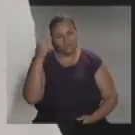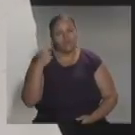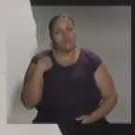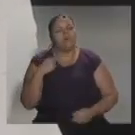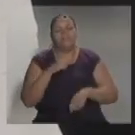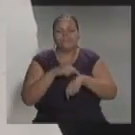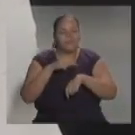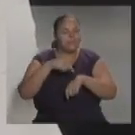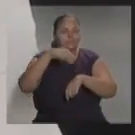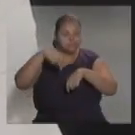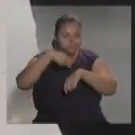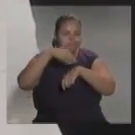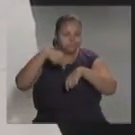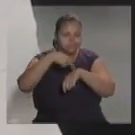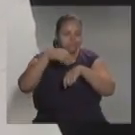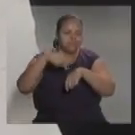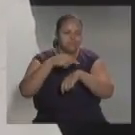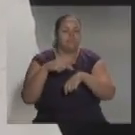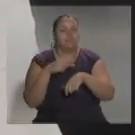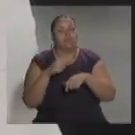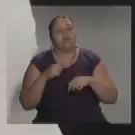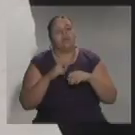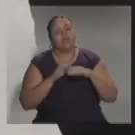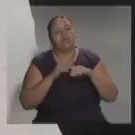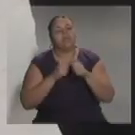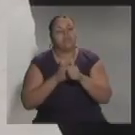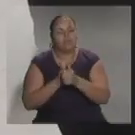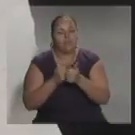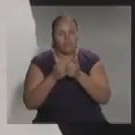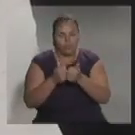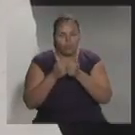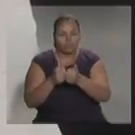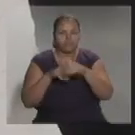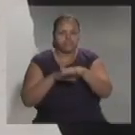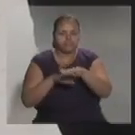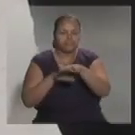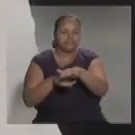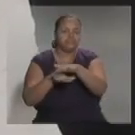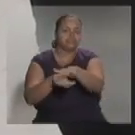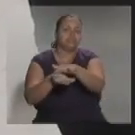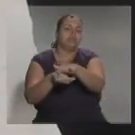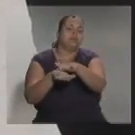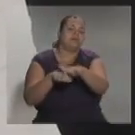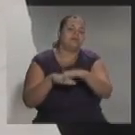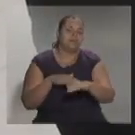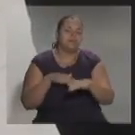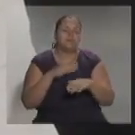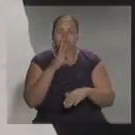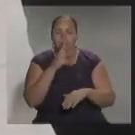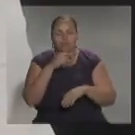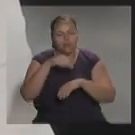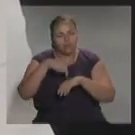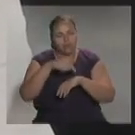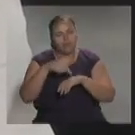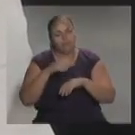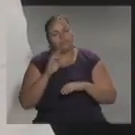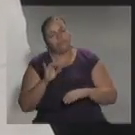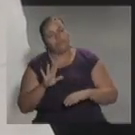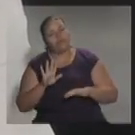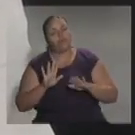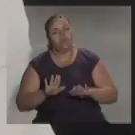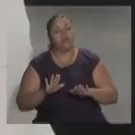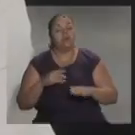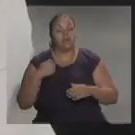pessoas levavam muito tempo no congestionamento para chegar, muito possivelmente, não